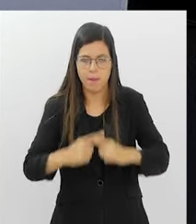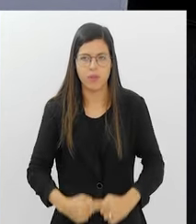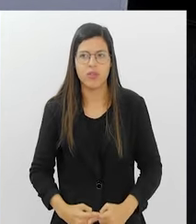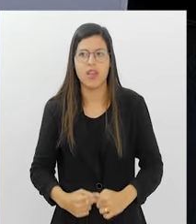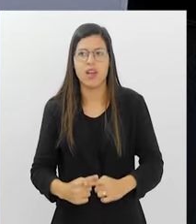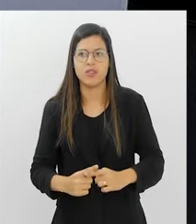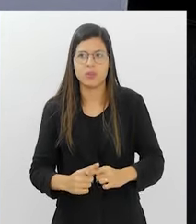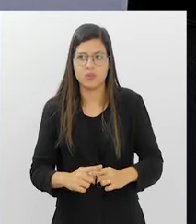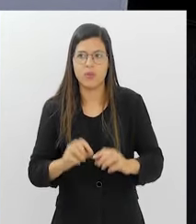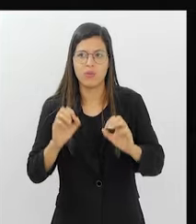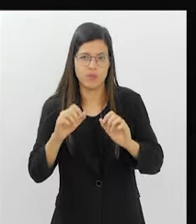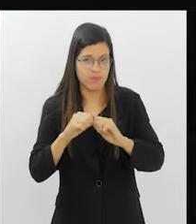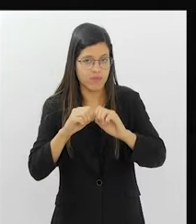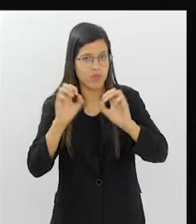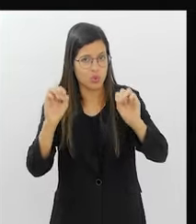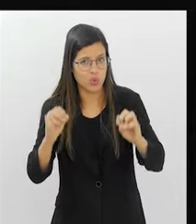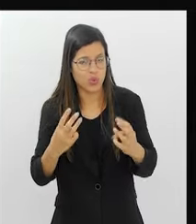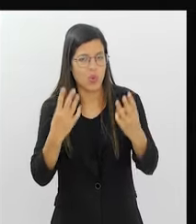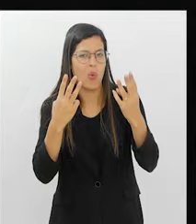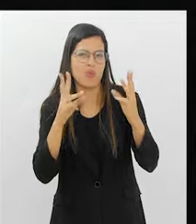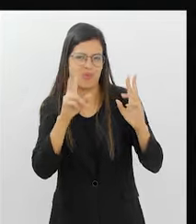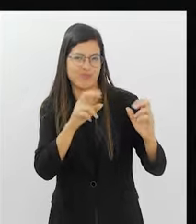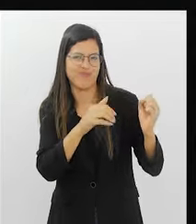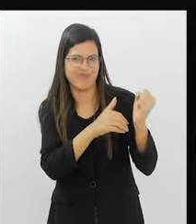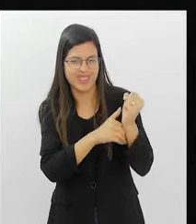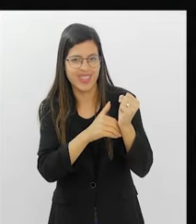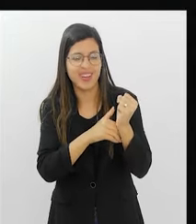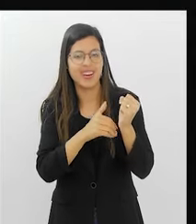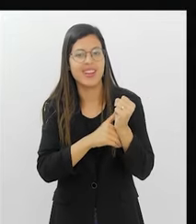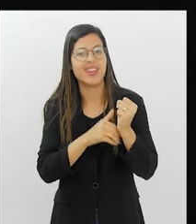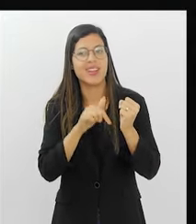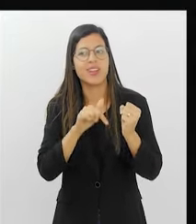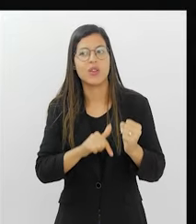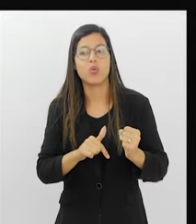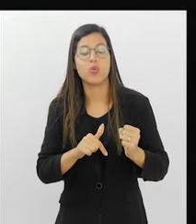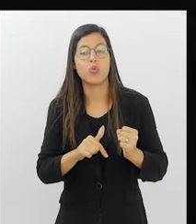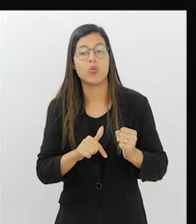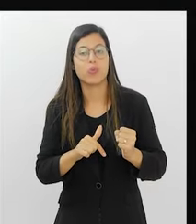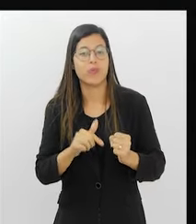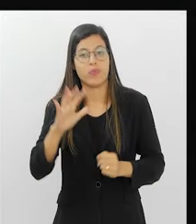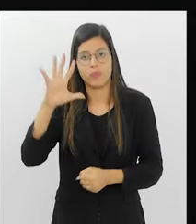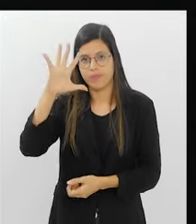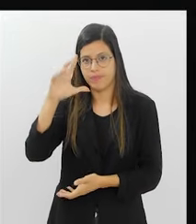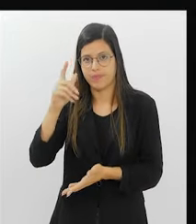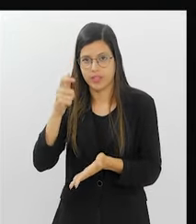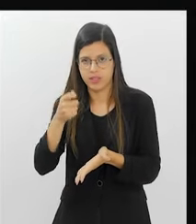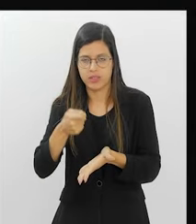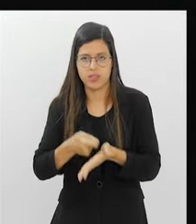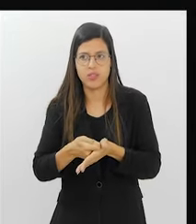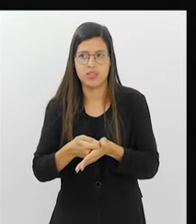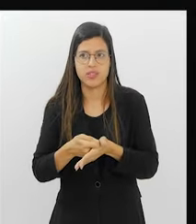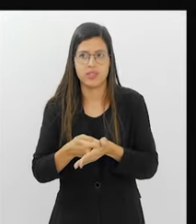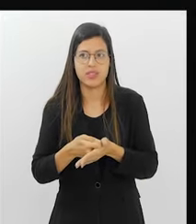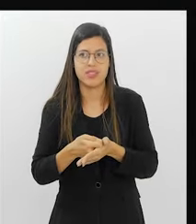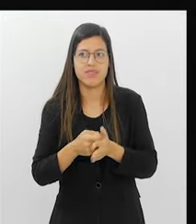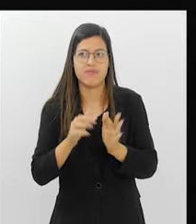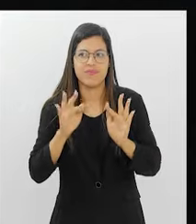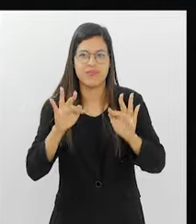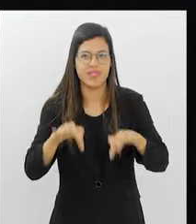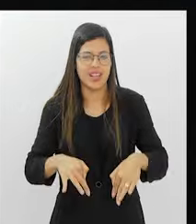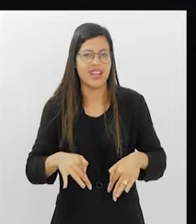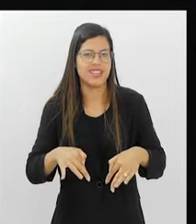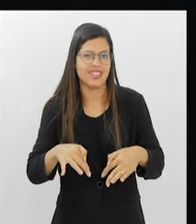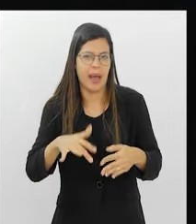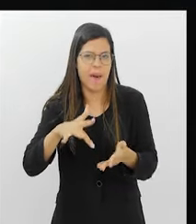segredo por incrível que pareça até hoje faz show do segredo verade quatro campeonatos e quando eu decidi finalizar a minha